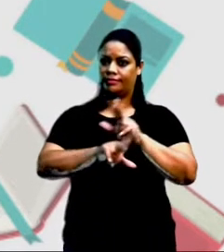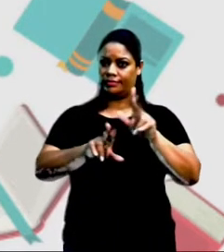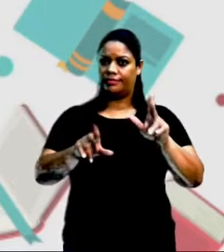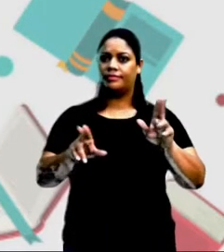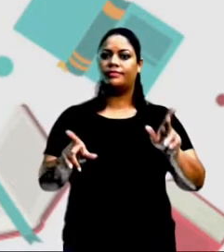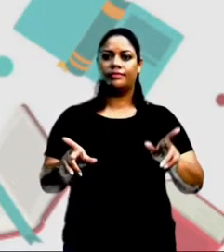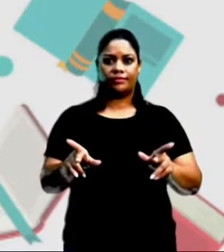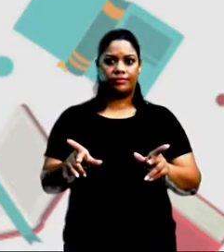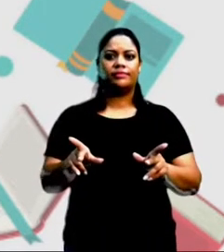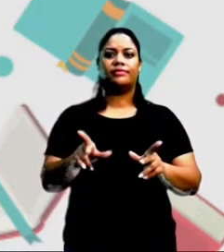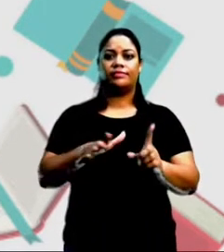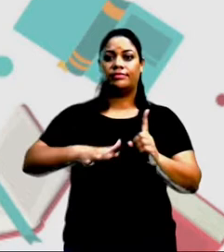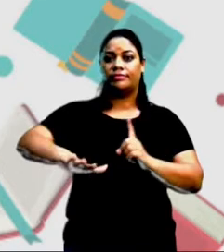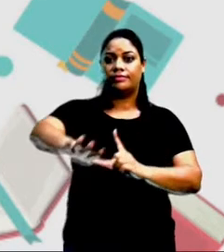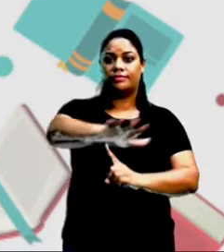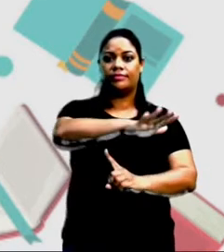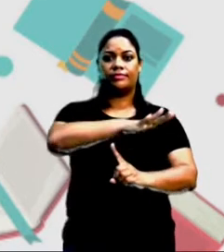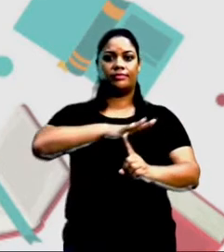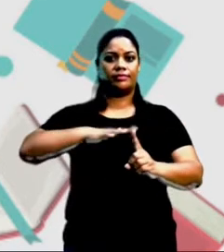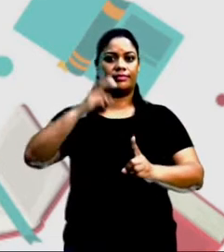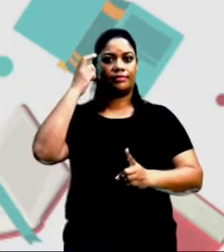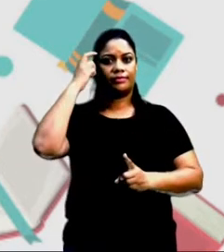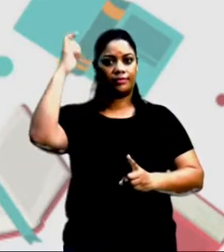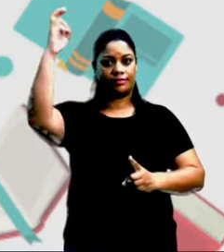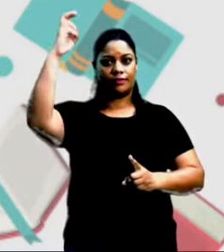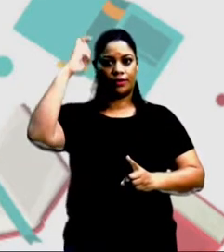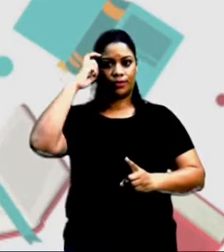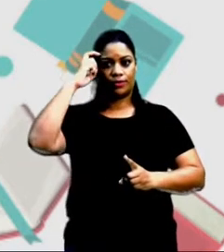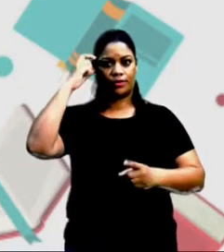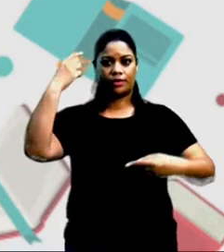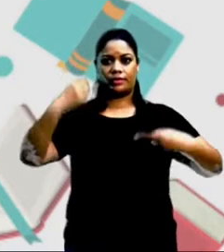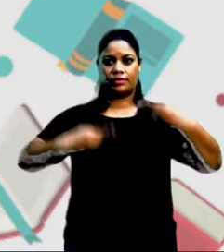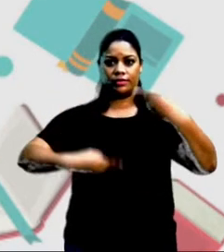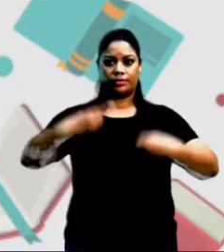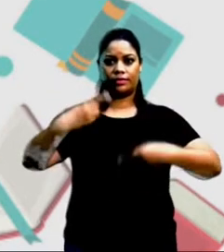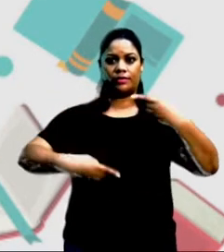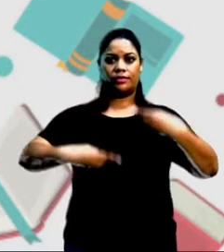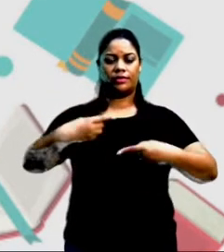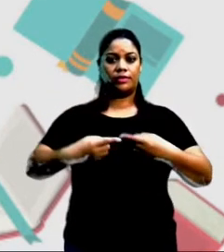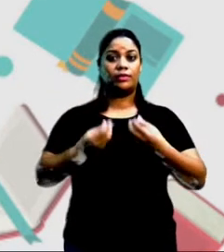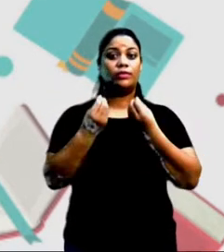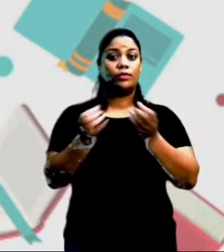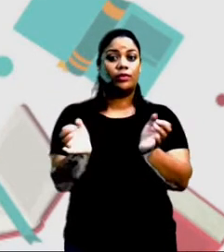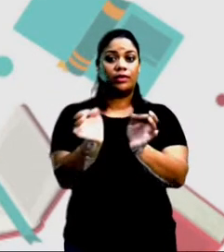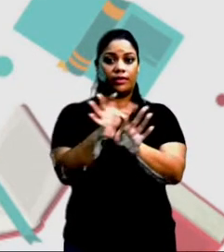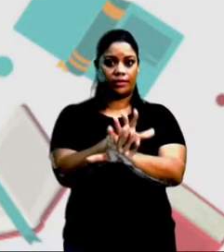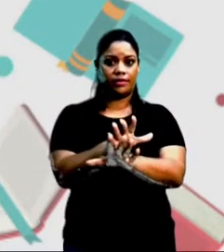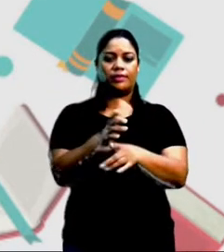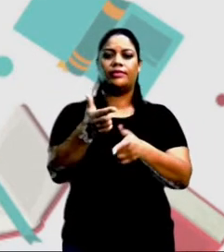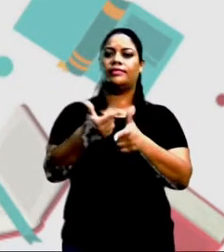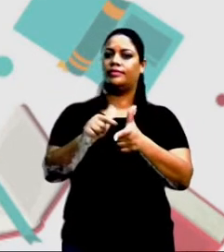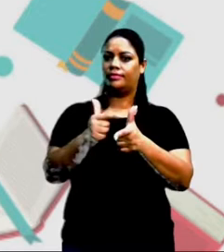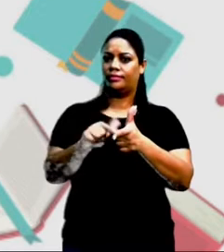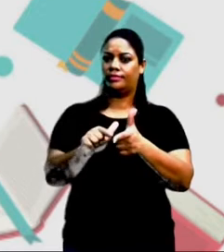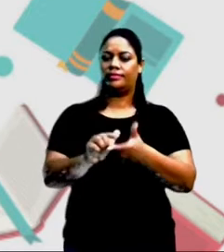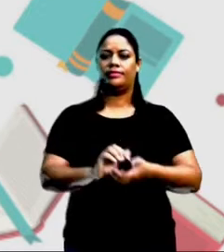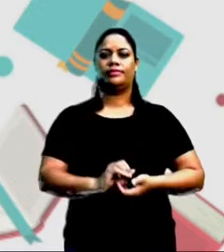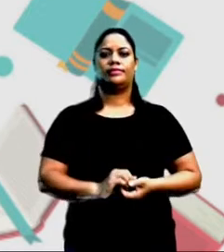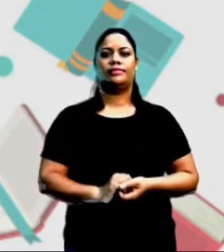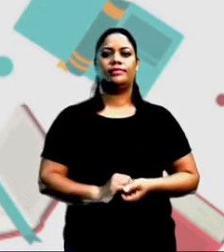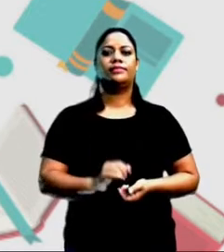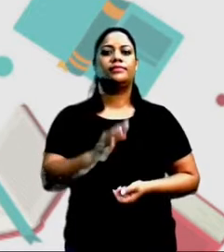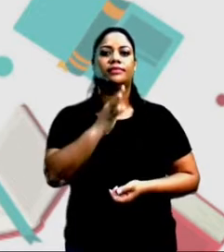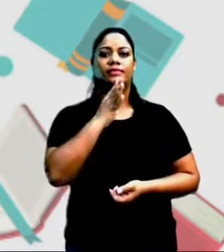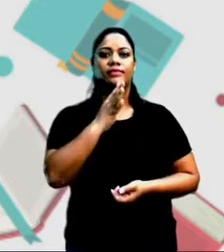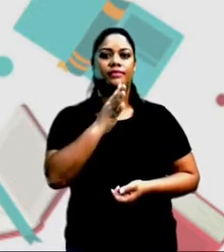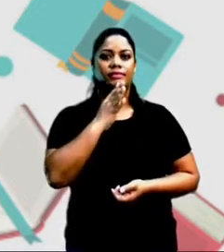divergências ambientais, culturais e políticas sobre como eliminar esse problema. Conheça